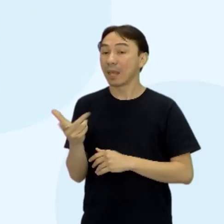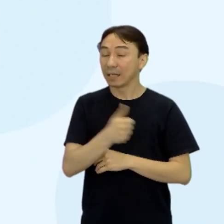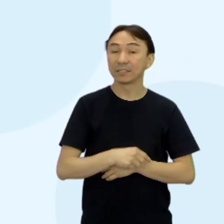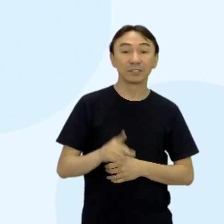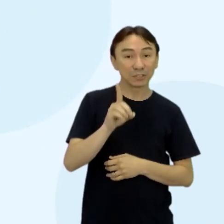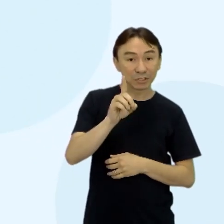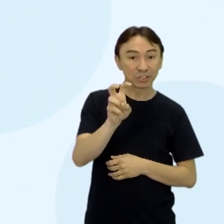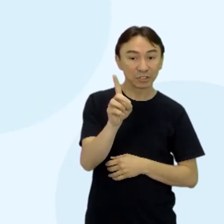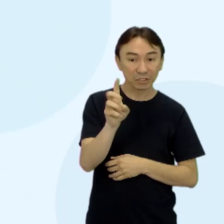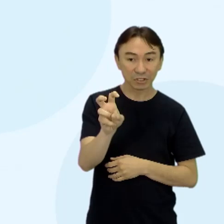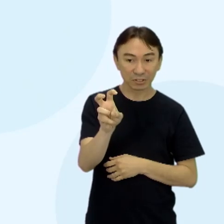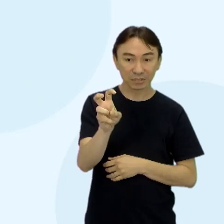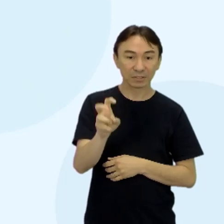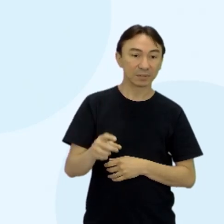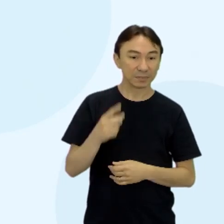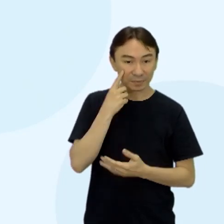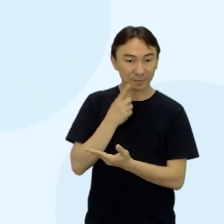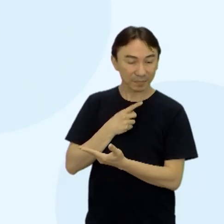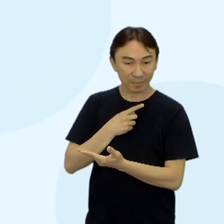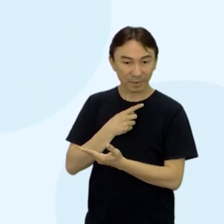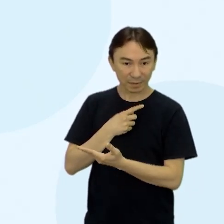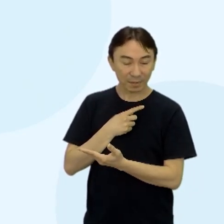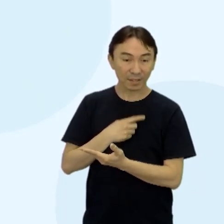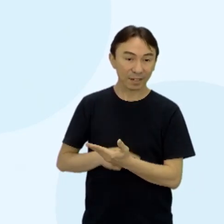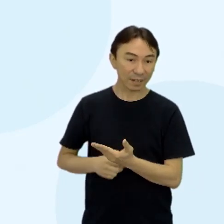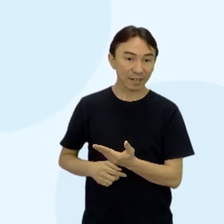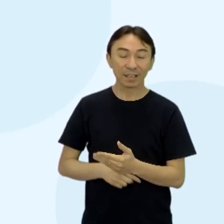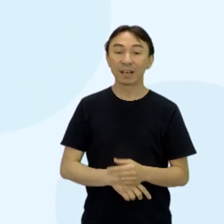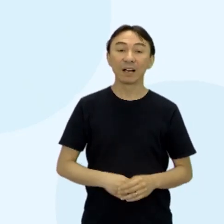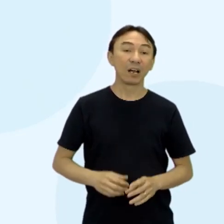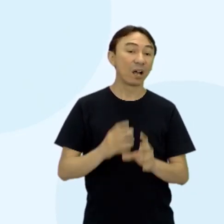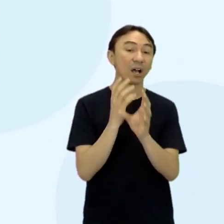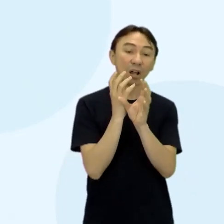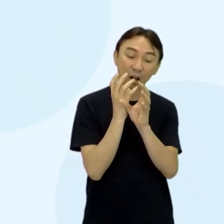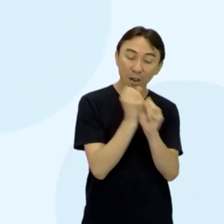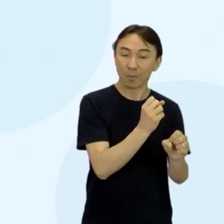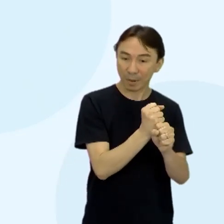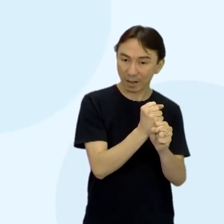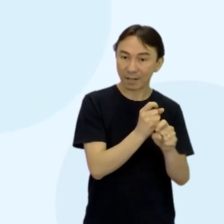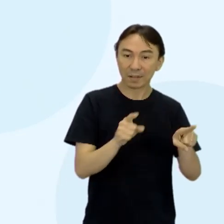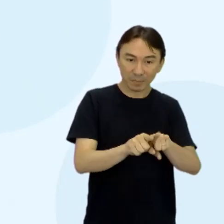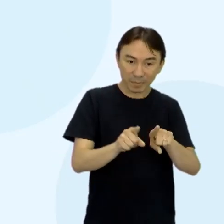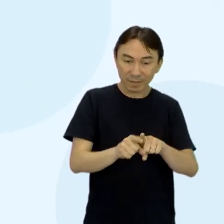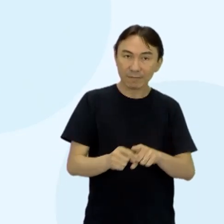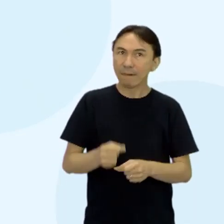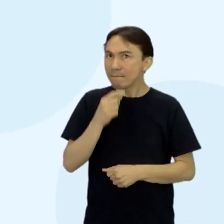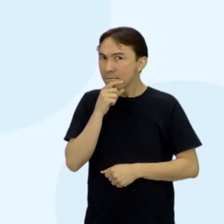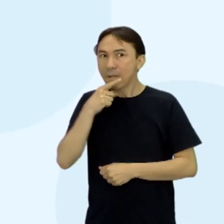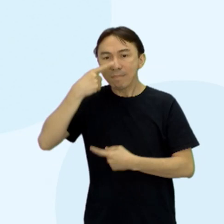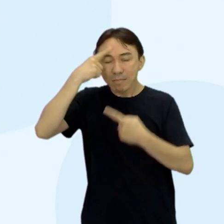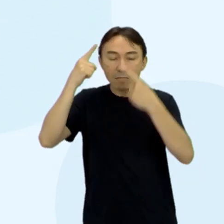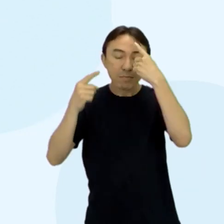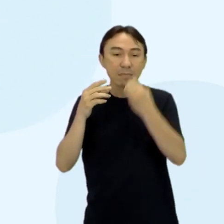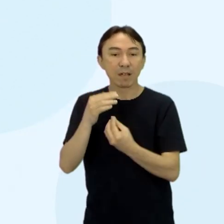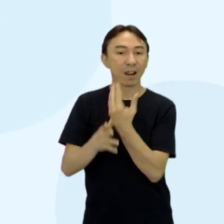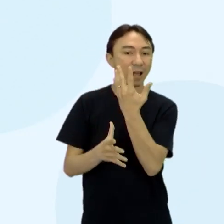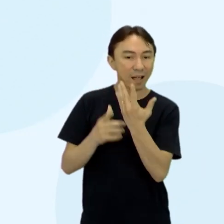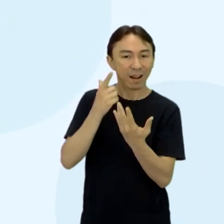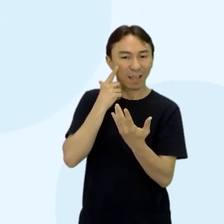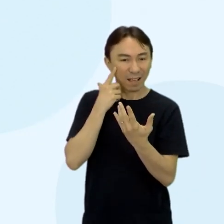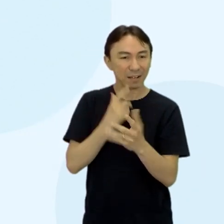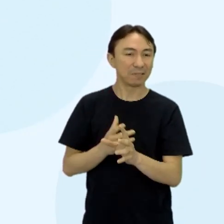é resolver. Olha o verbo aí, ó. Resolver e elaborar situações problema, né? Que envolvam a partilha